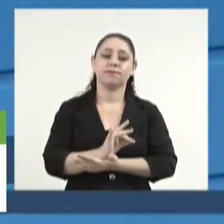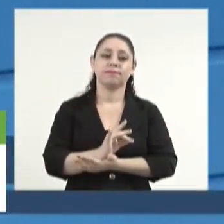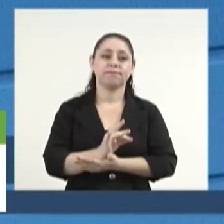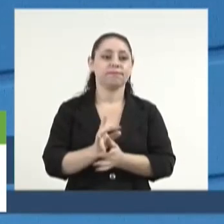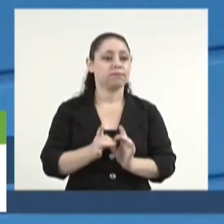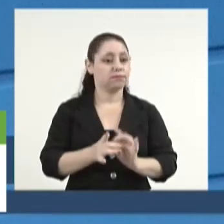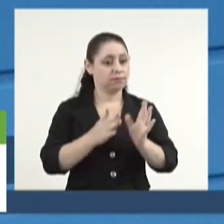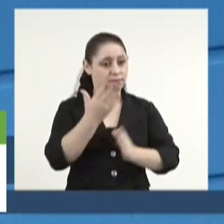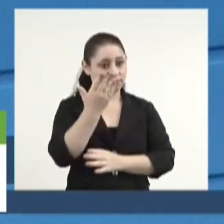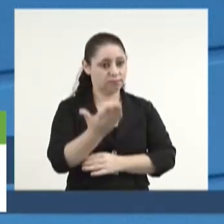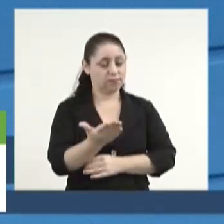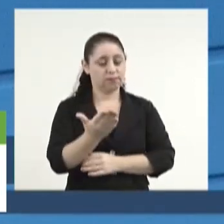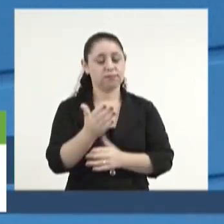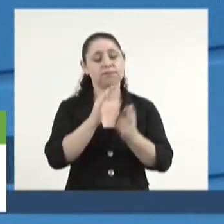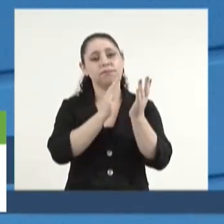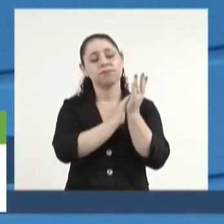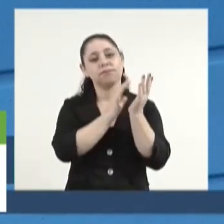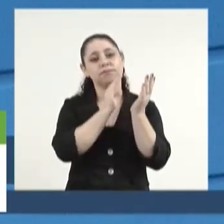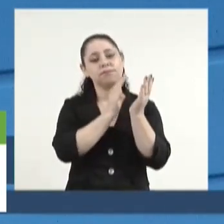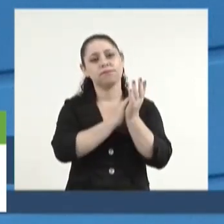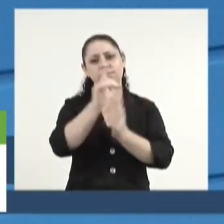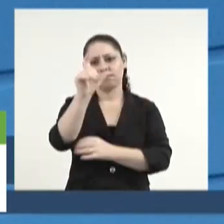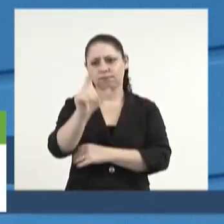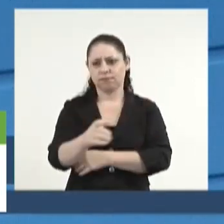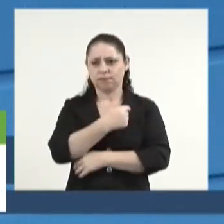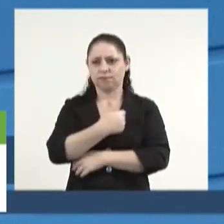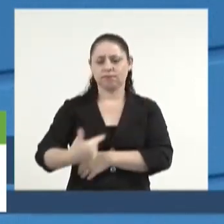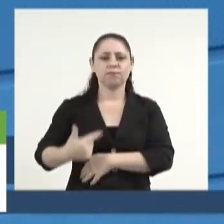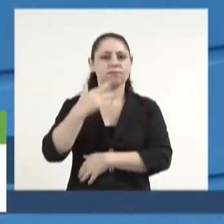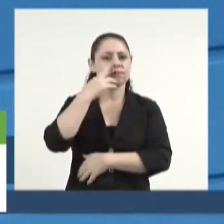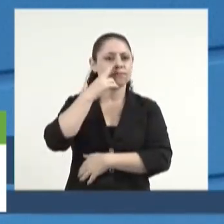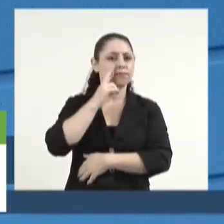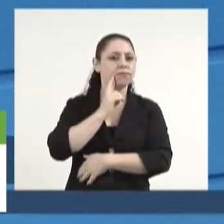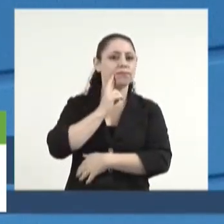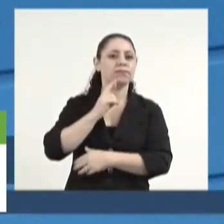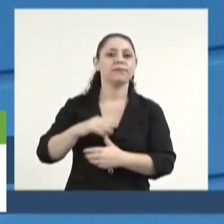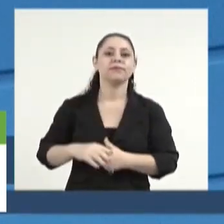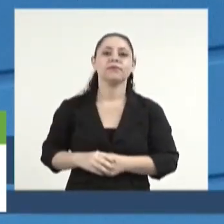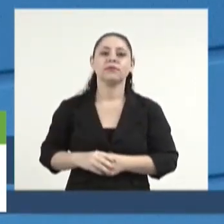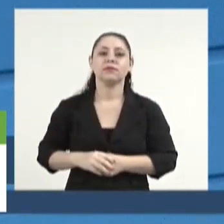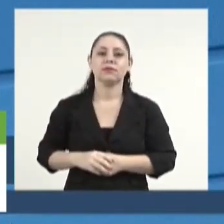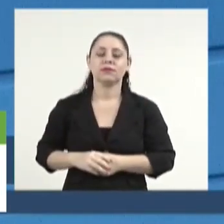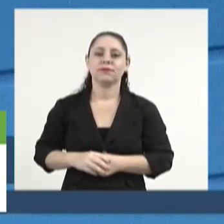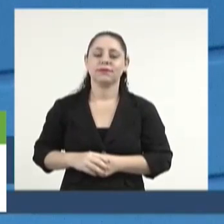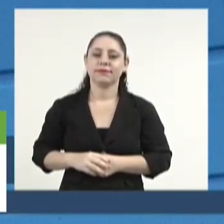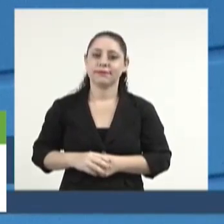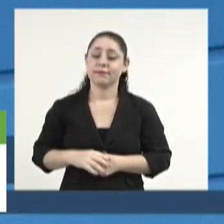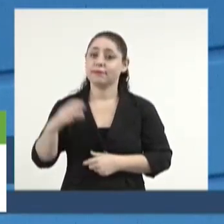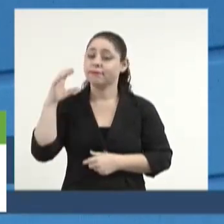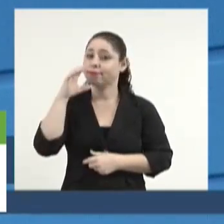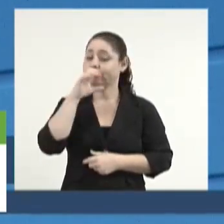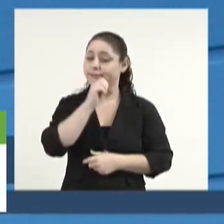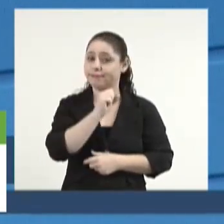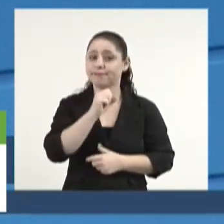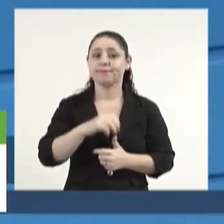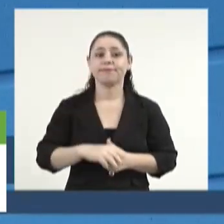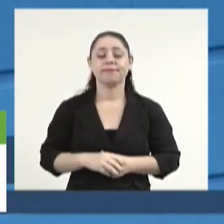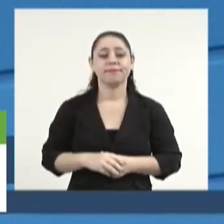aquiescência de Vossa Excelência, parabenizando a postura do governador Eduardo Riedel, que de forma muito